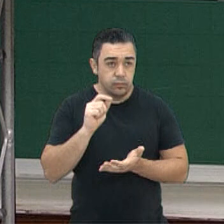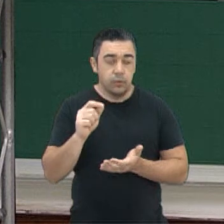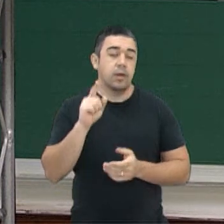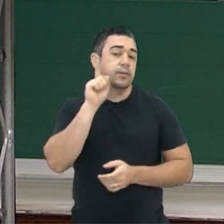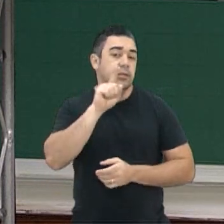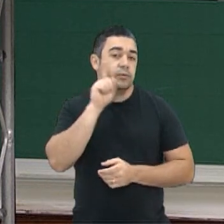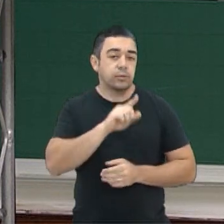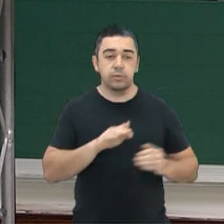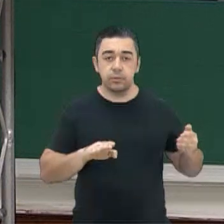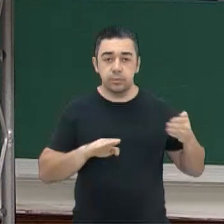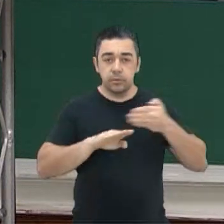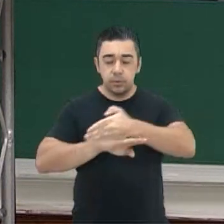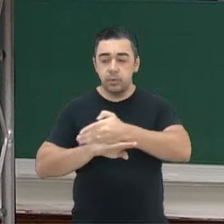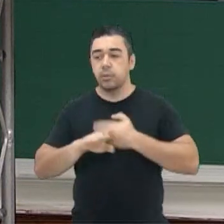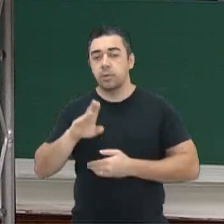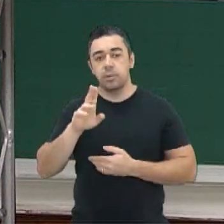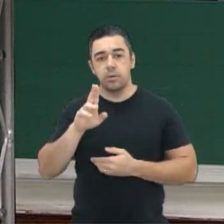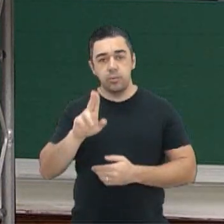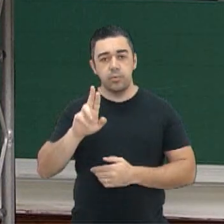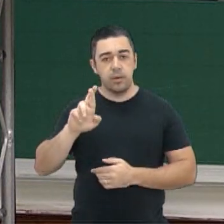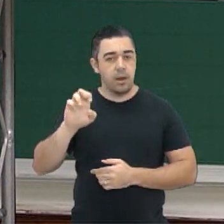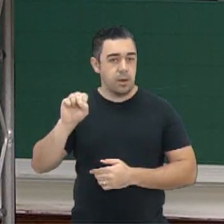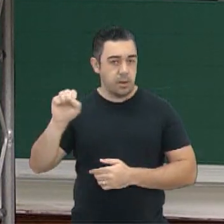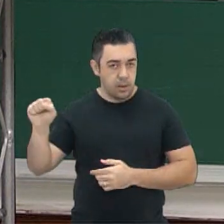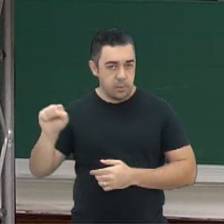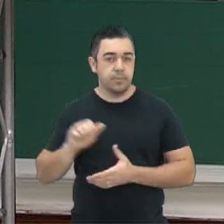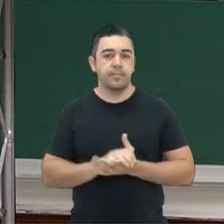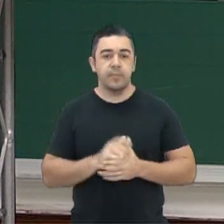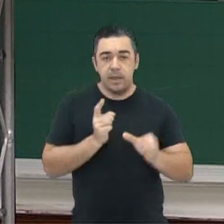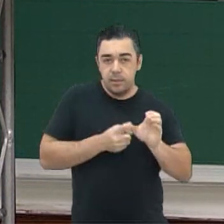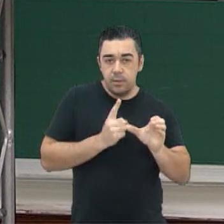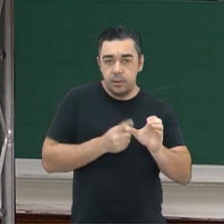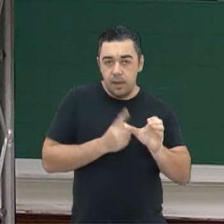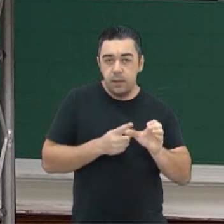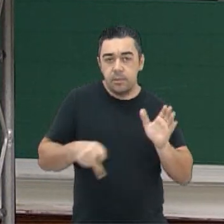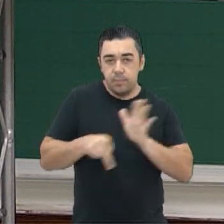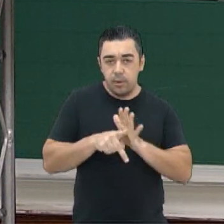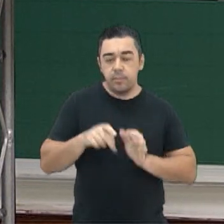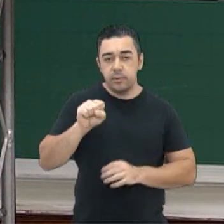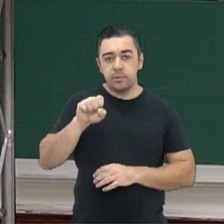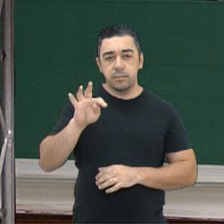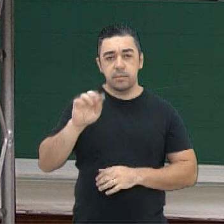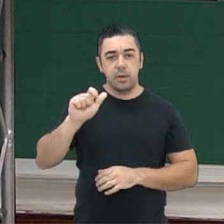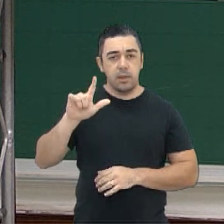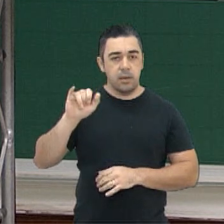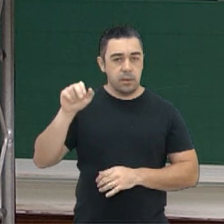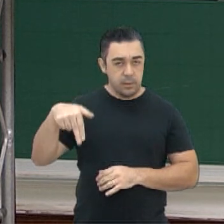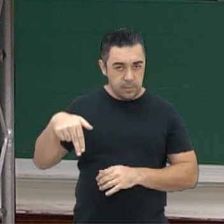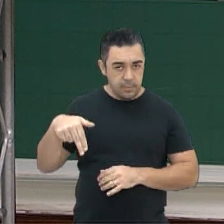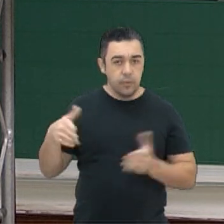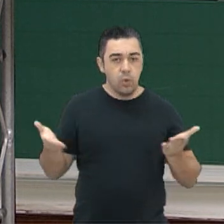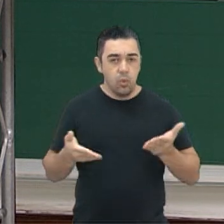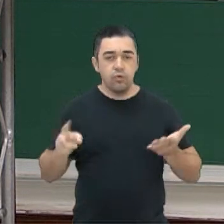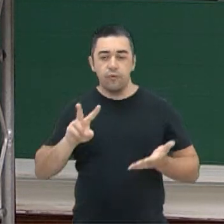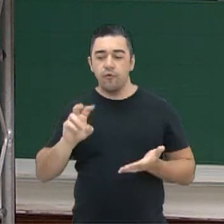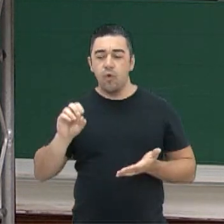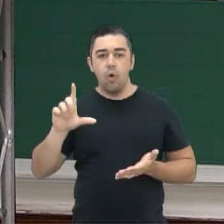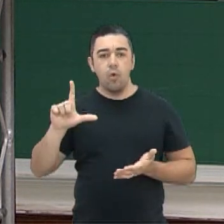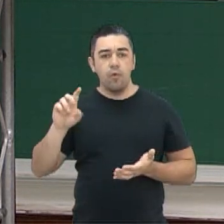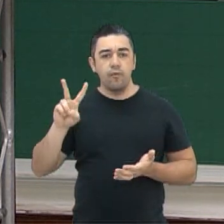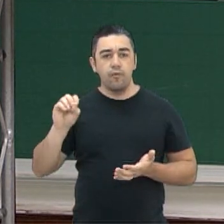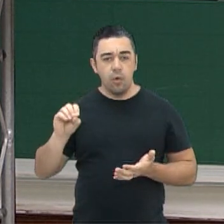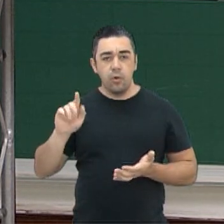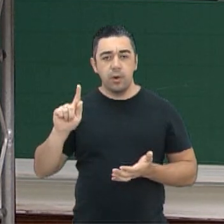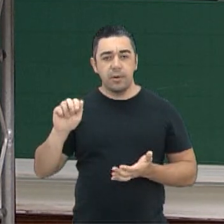Estados Unidos e União Soviética no conflito. Batalha de Stalingrado, Joseph Stalin, hoje atual Volgogrado, fim